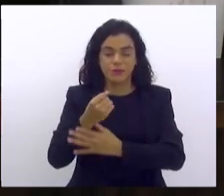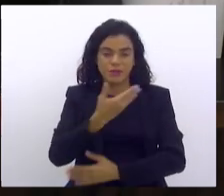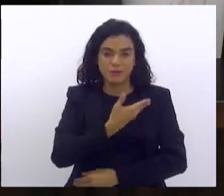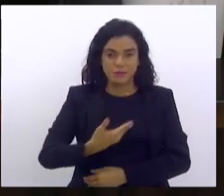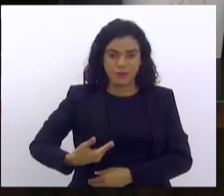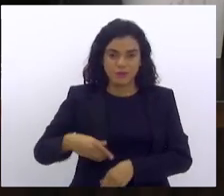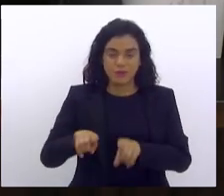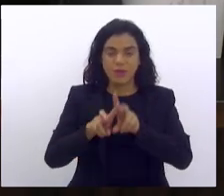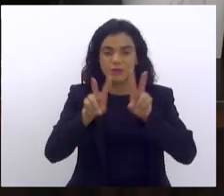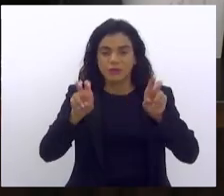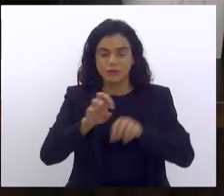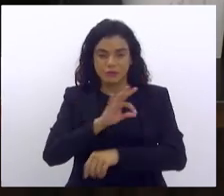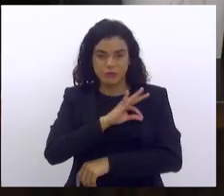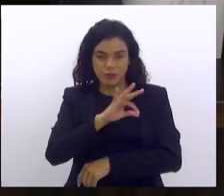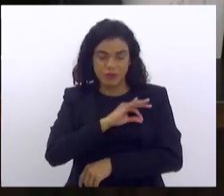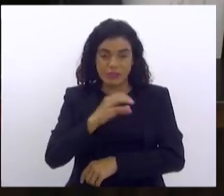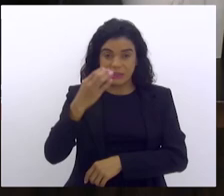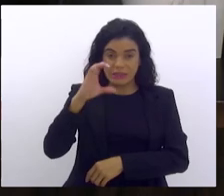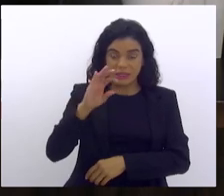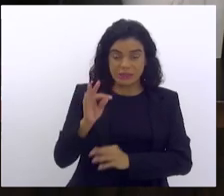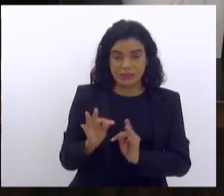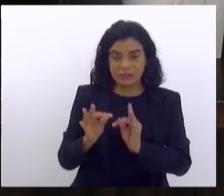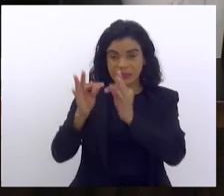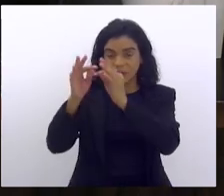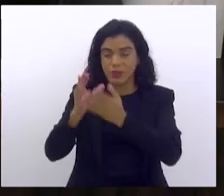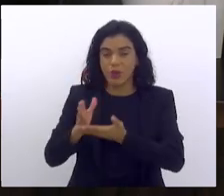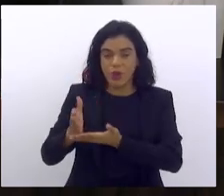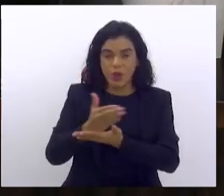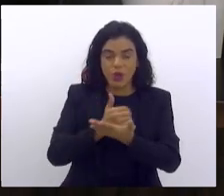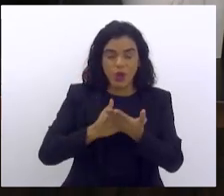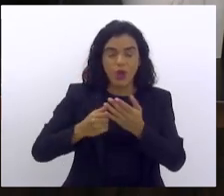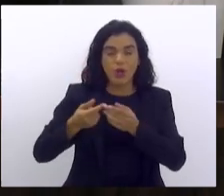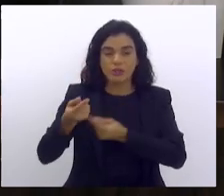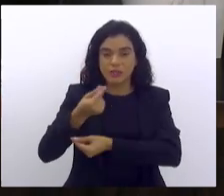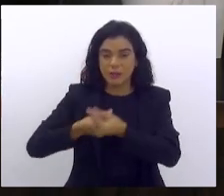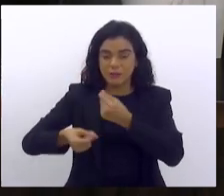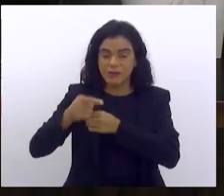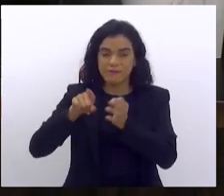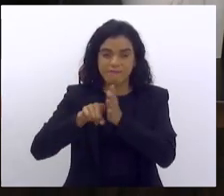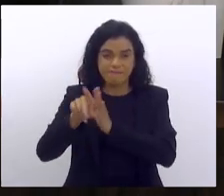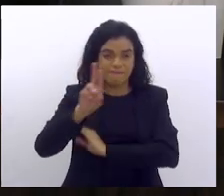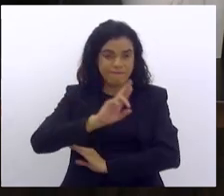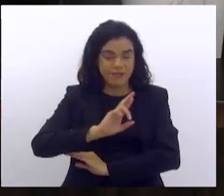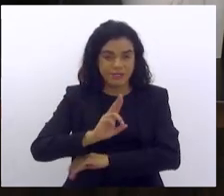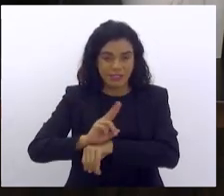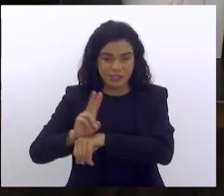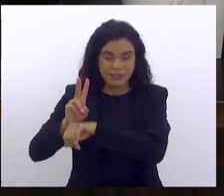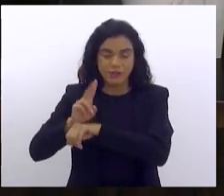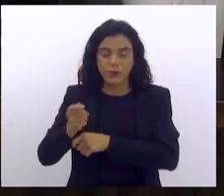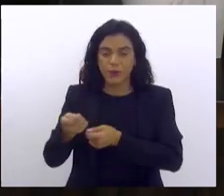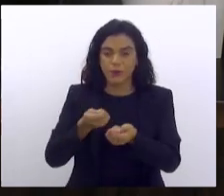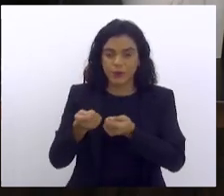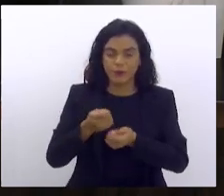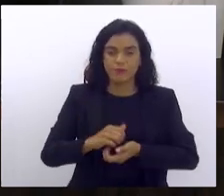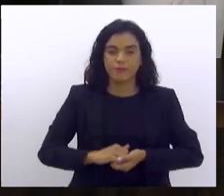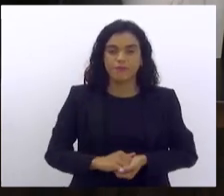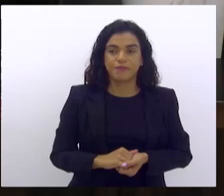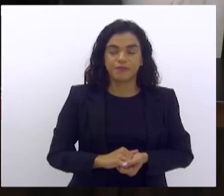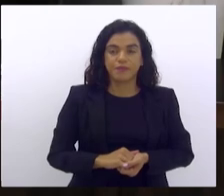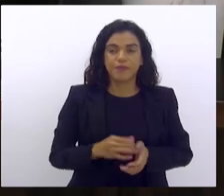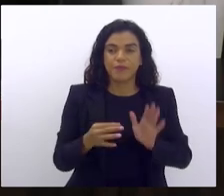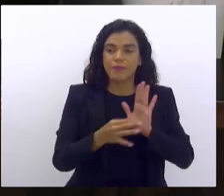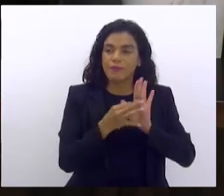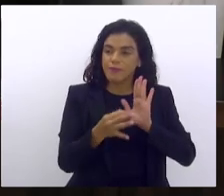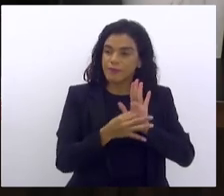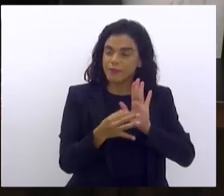de Polícia, de Ciência e Tecnologia, de Orçamento, Finança, Fiscalização Financeira e Controle, para emitir